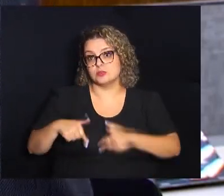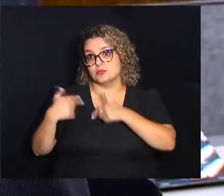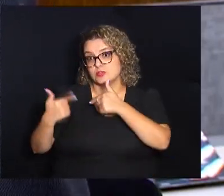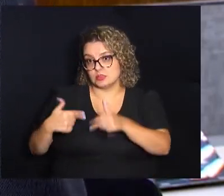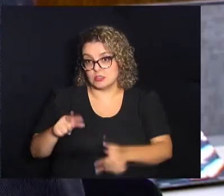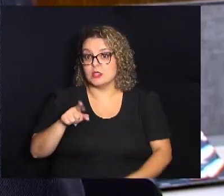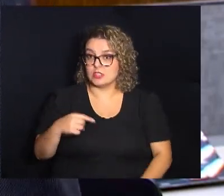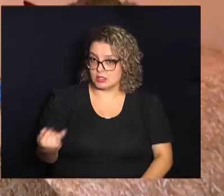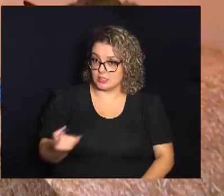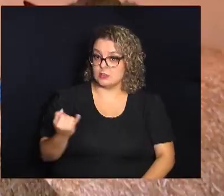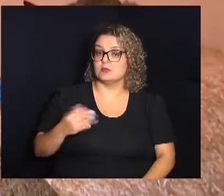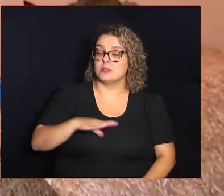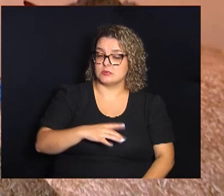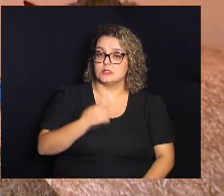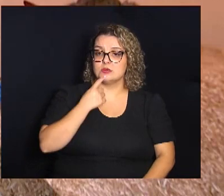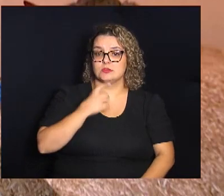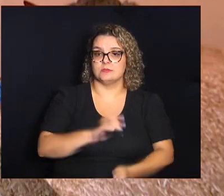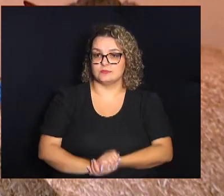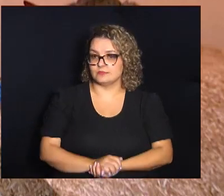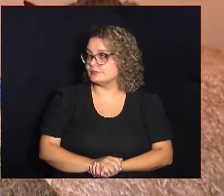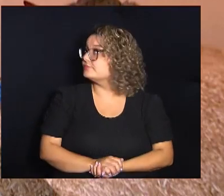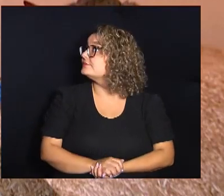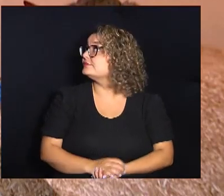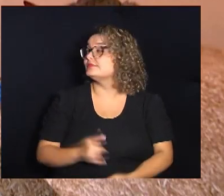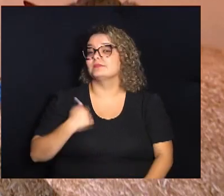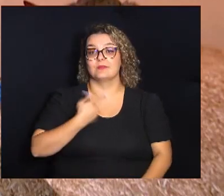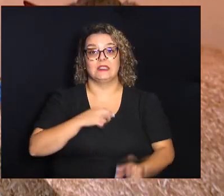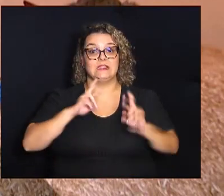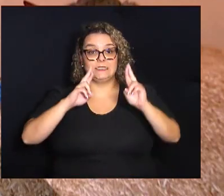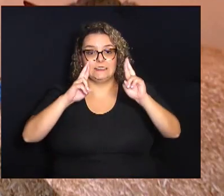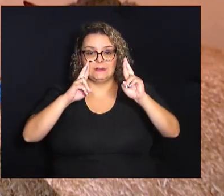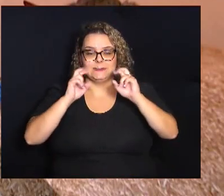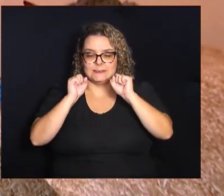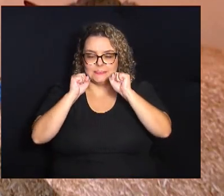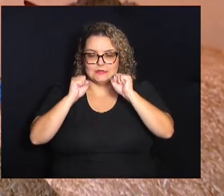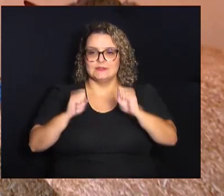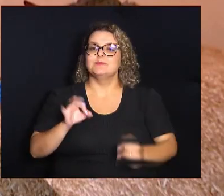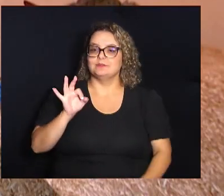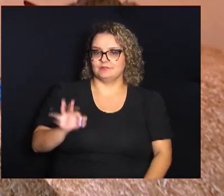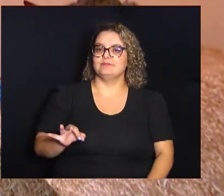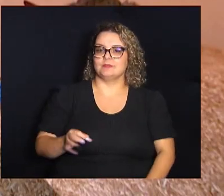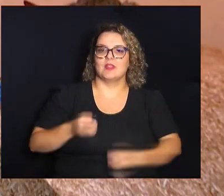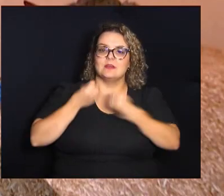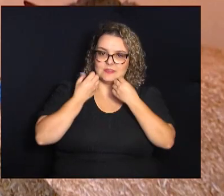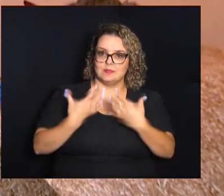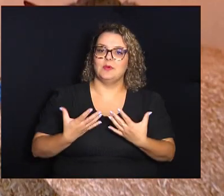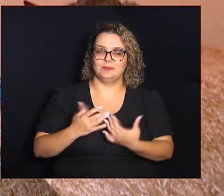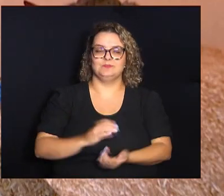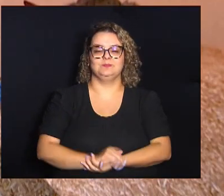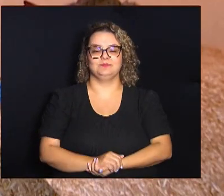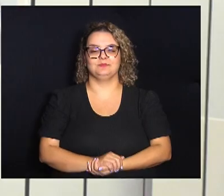muito importante para a cidade de Campinas. A gente vai ficar torcendo para que dê certo, vai ser muito bom.